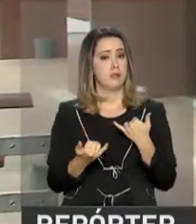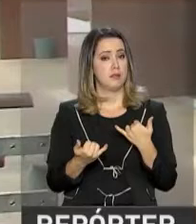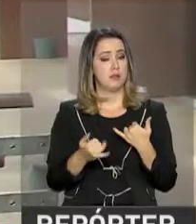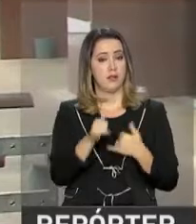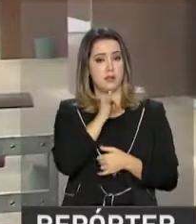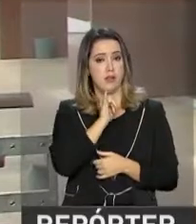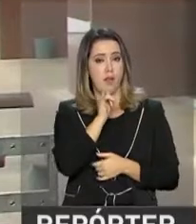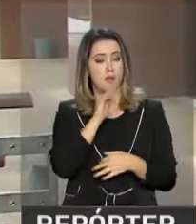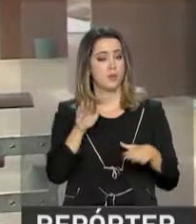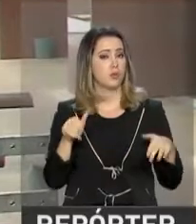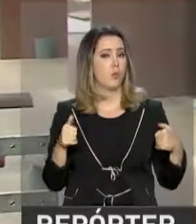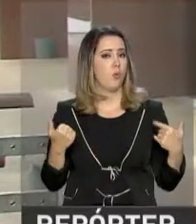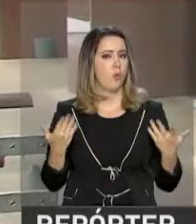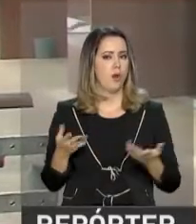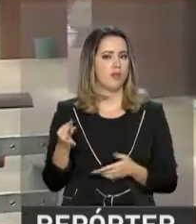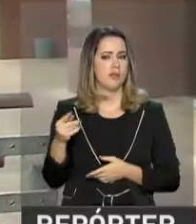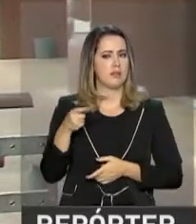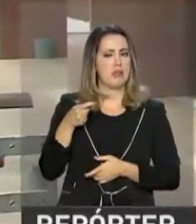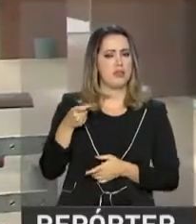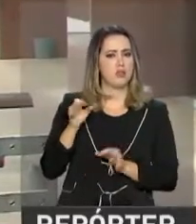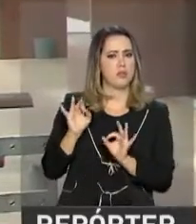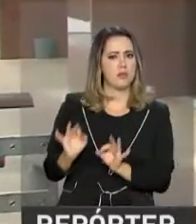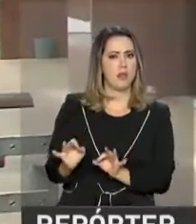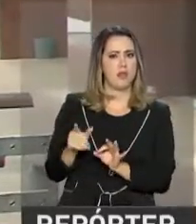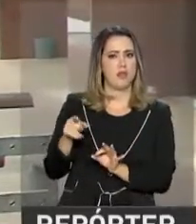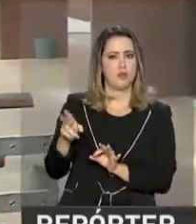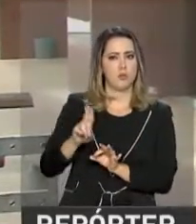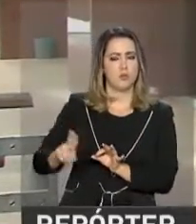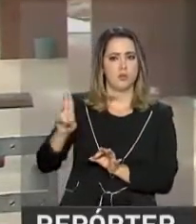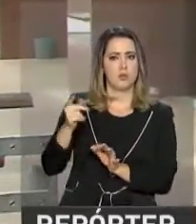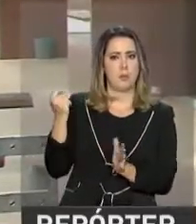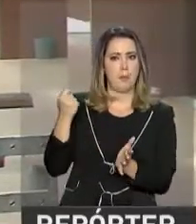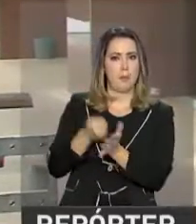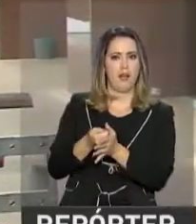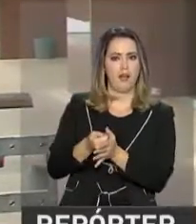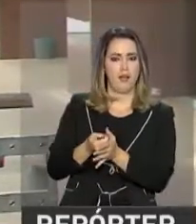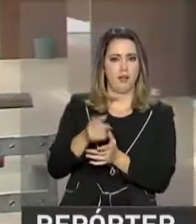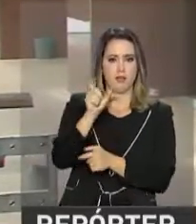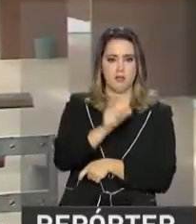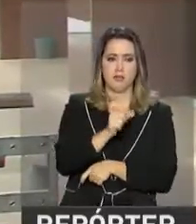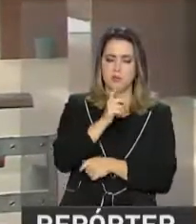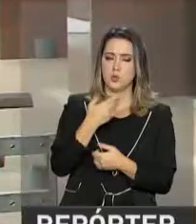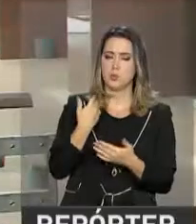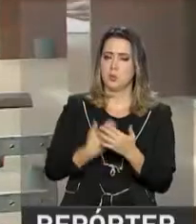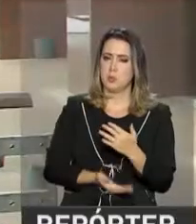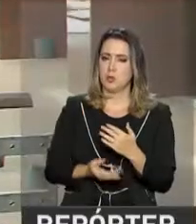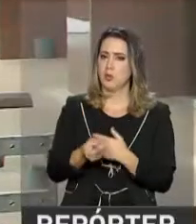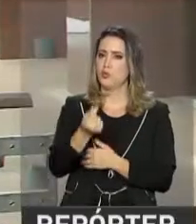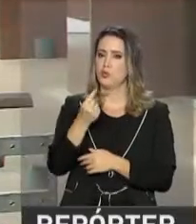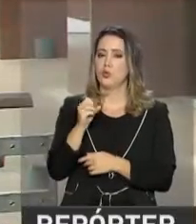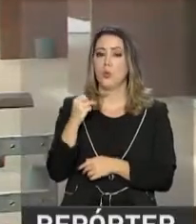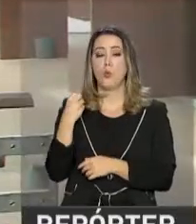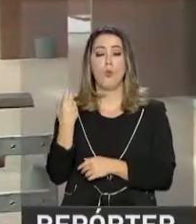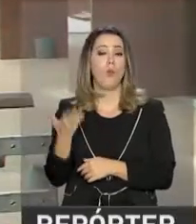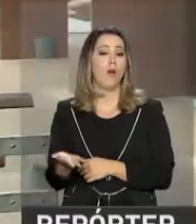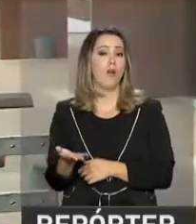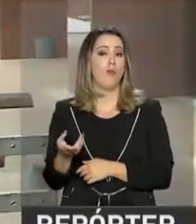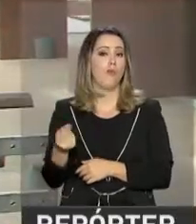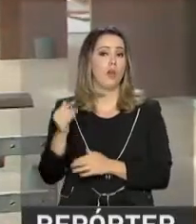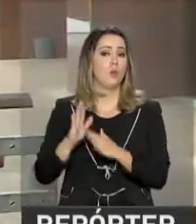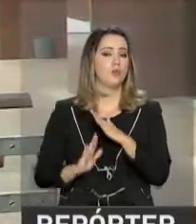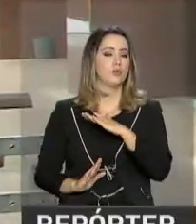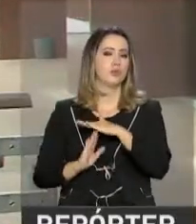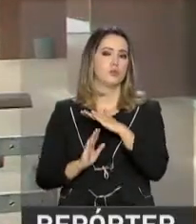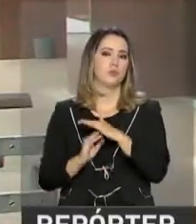exemplo, quais serão as taxas fixas que serão usadas pelos bancos para ressarcir essas perdas e quais os limites dos